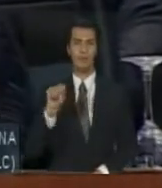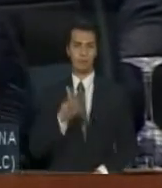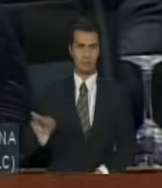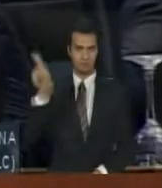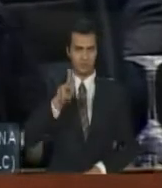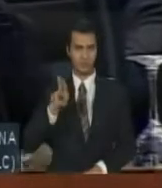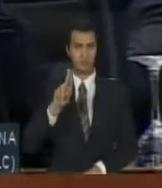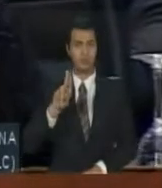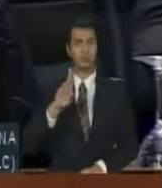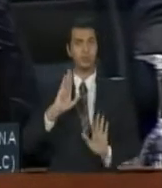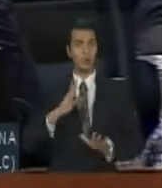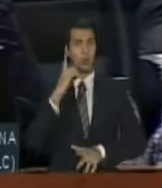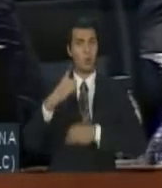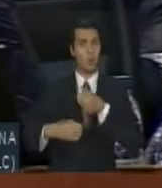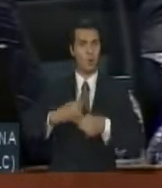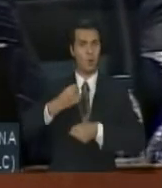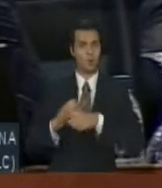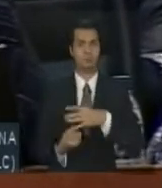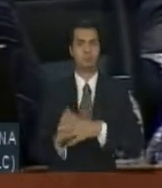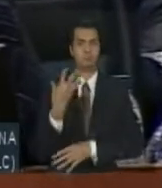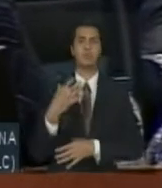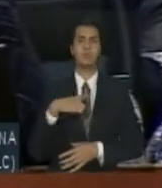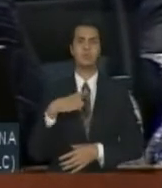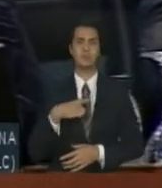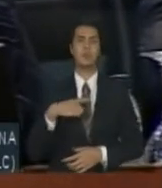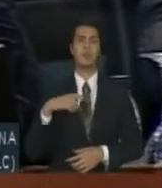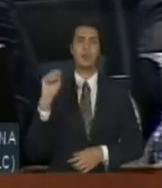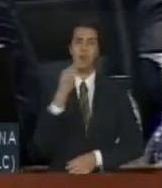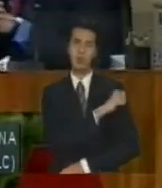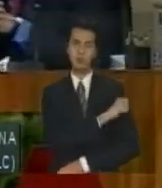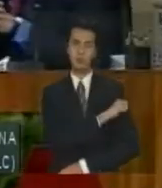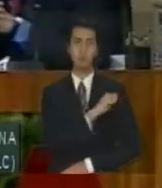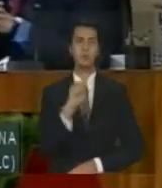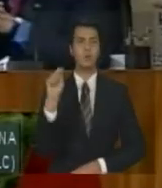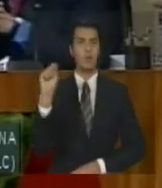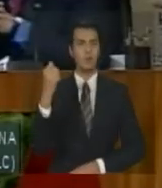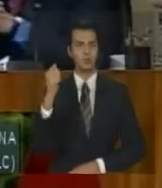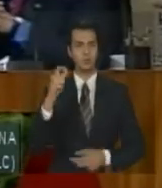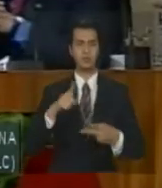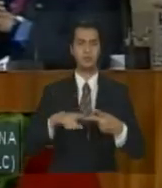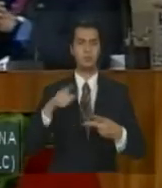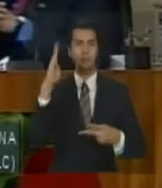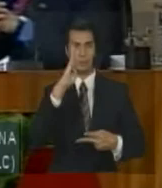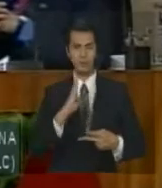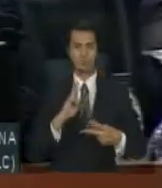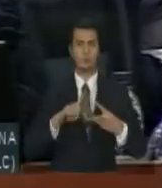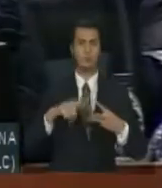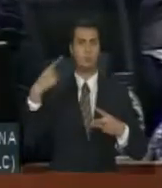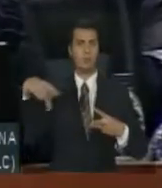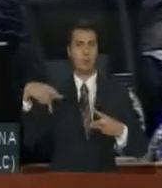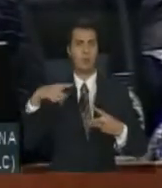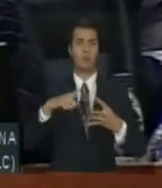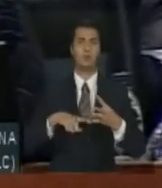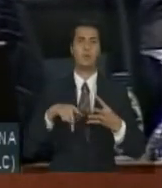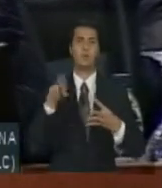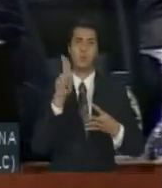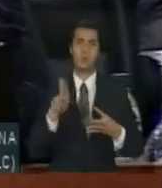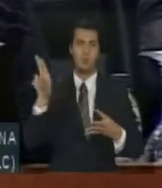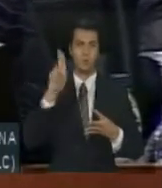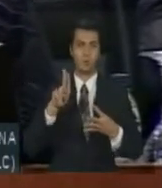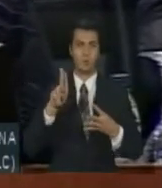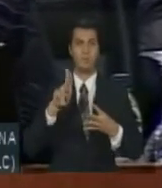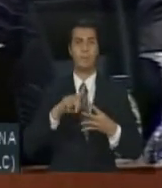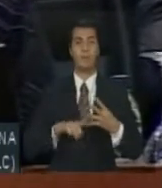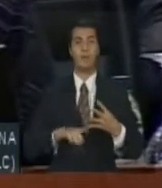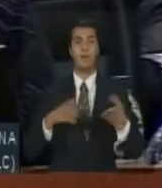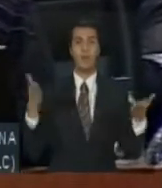alunos argentinos, brasileiros, paraguaios e uruguaios. A partir de agora, ela estende